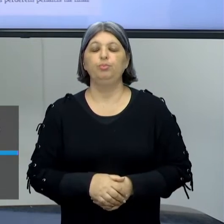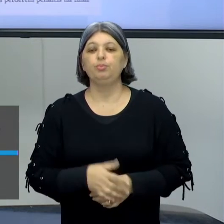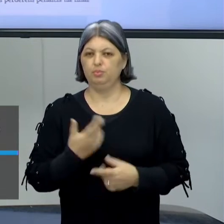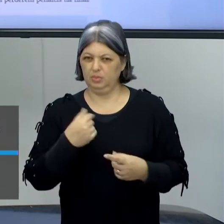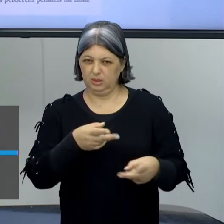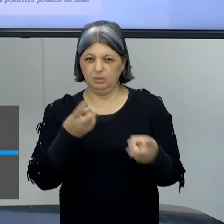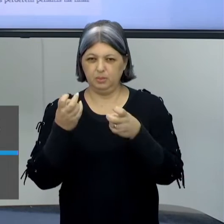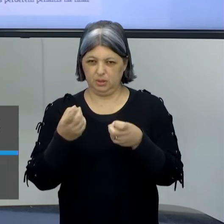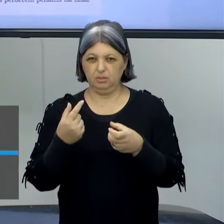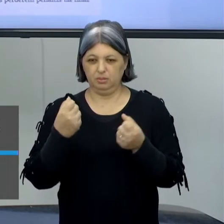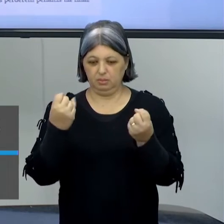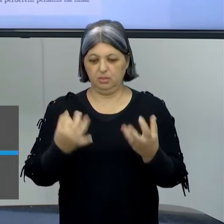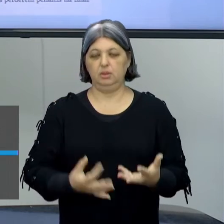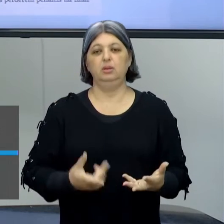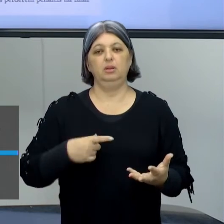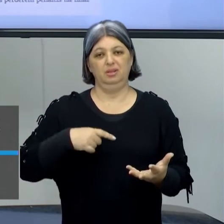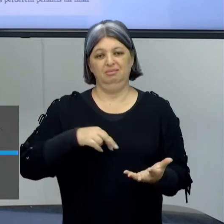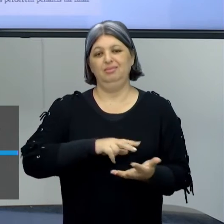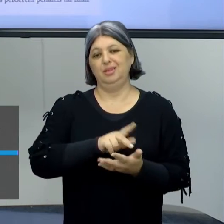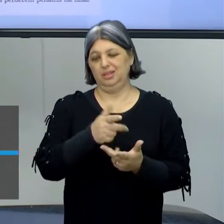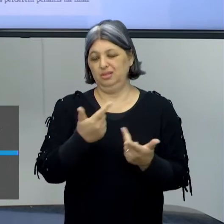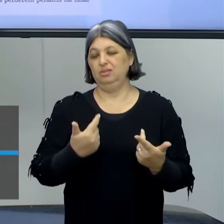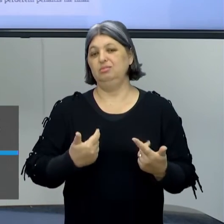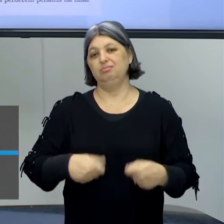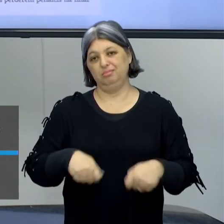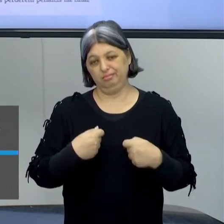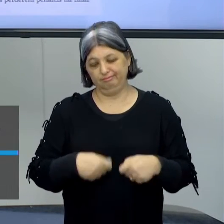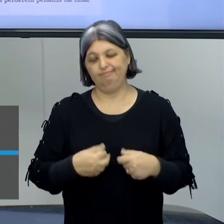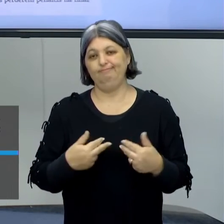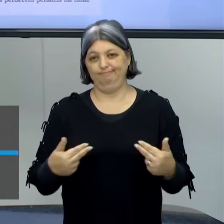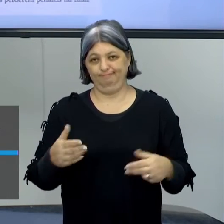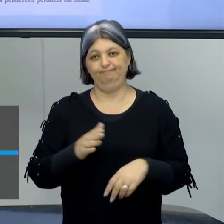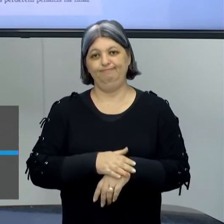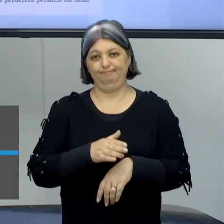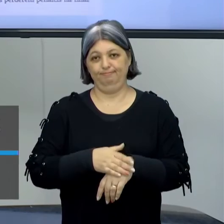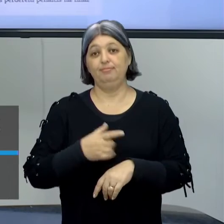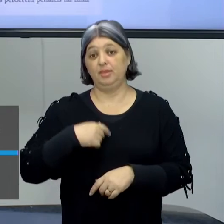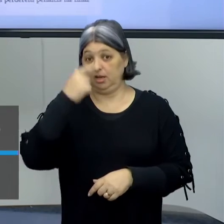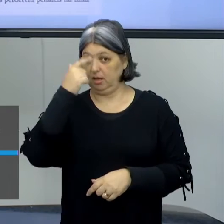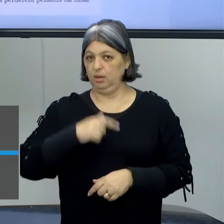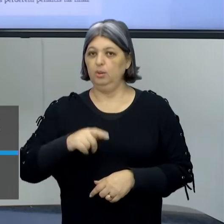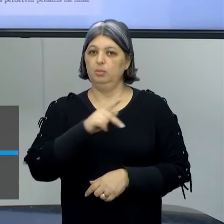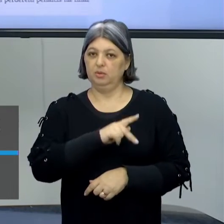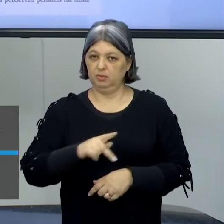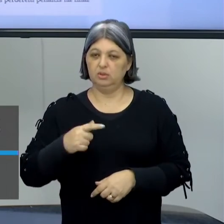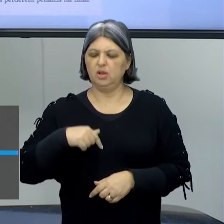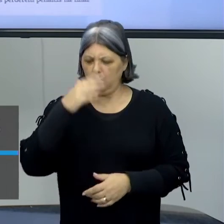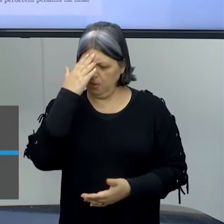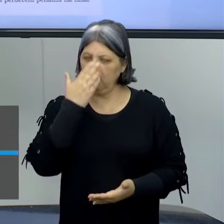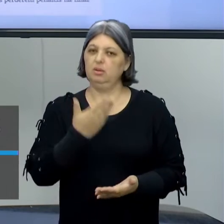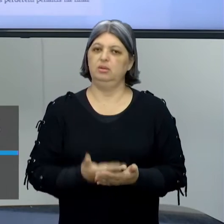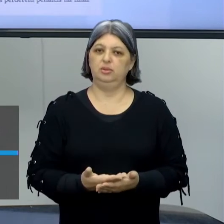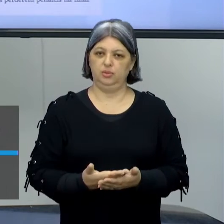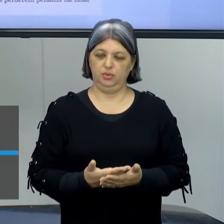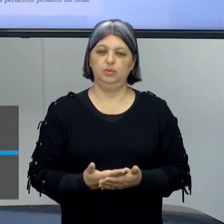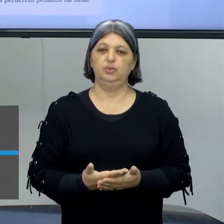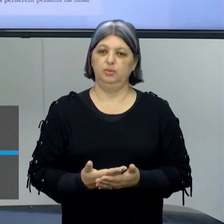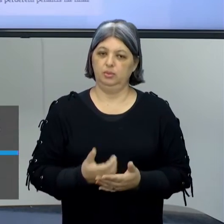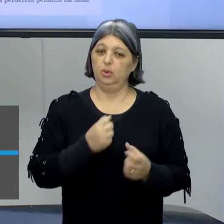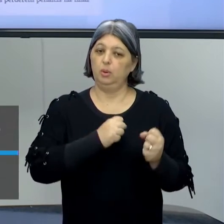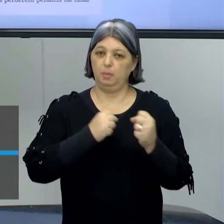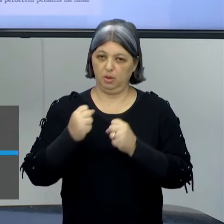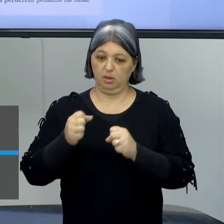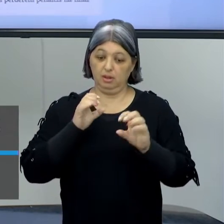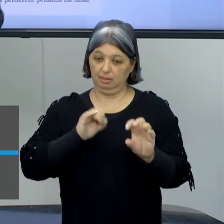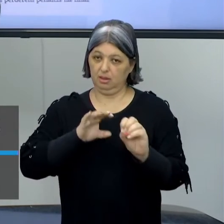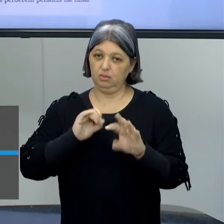mesmo cita, há muito a se fazer. E eu, professora Mara, digo, eu acredito no poder aí da educação, né?